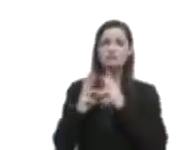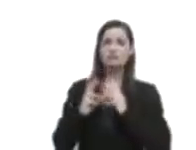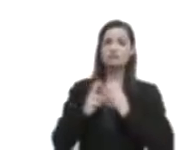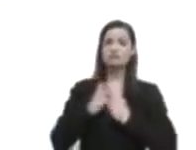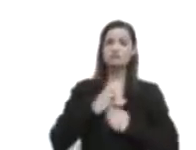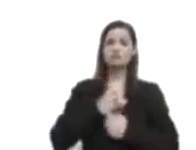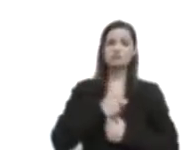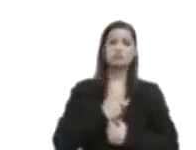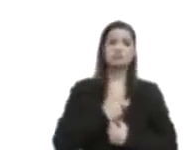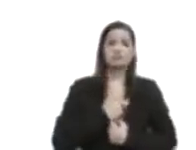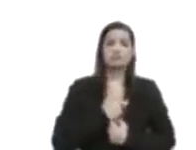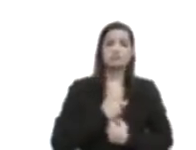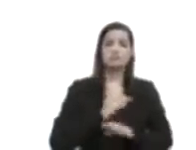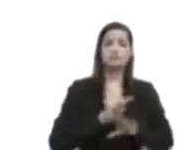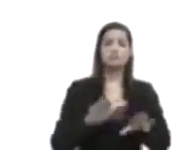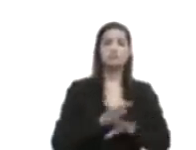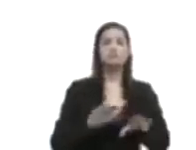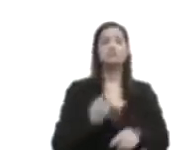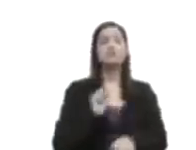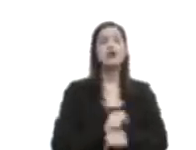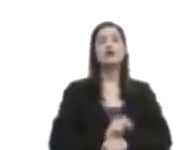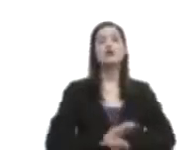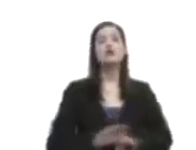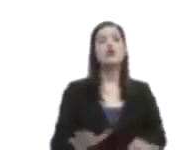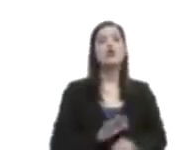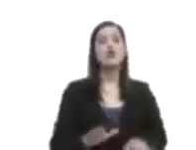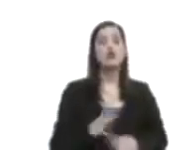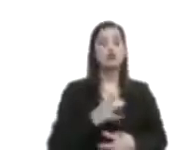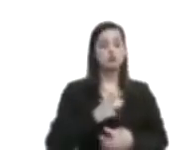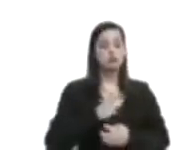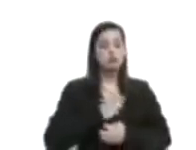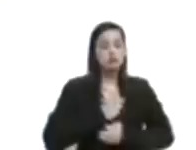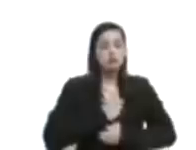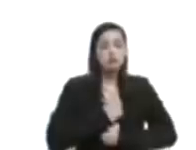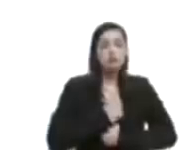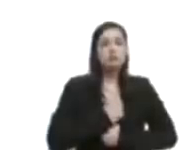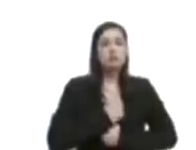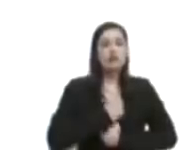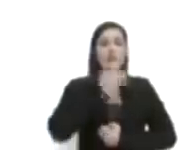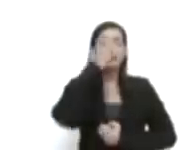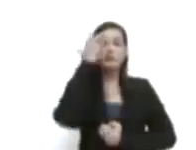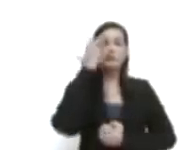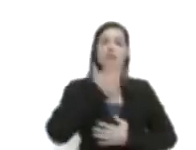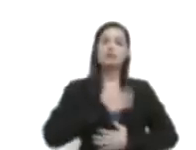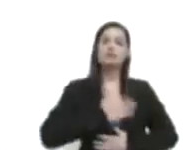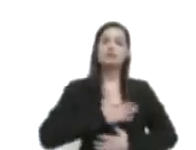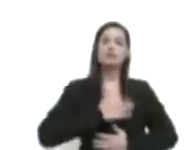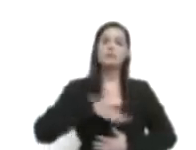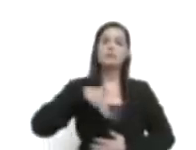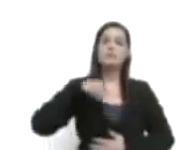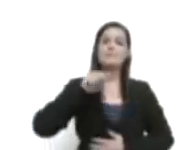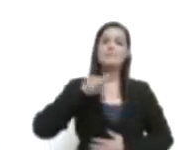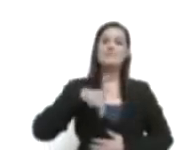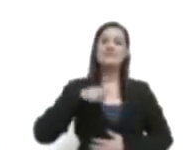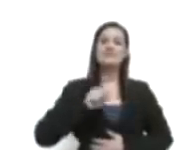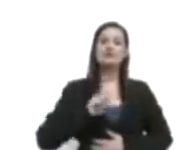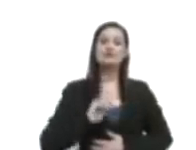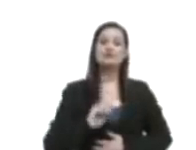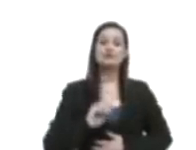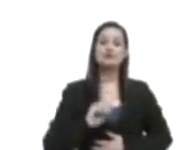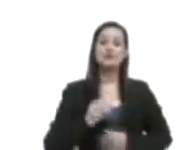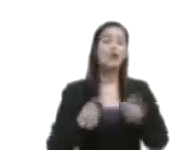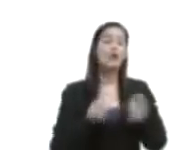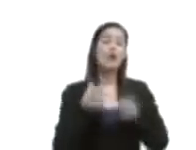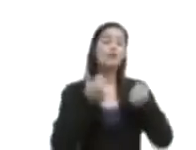dominadas, contidas. Esse é o manso. Como eu posso aplicar isso para o verdadeiro cristão?